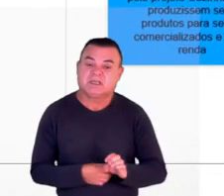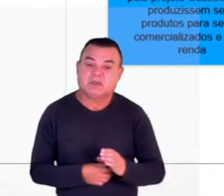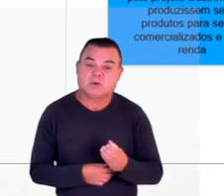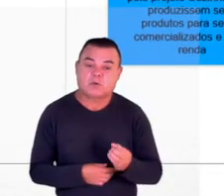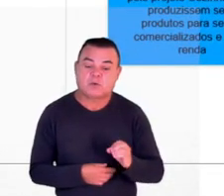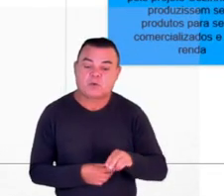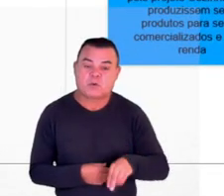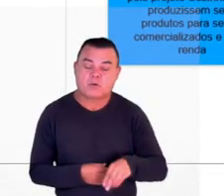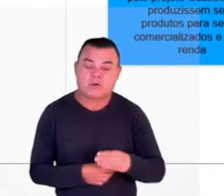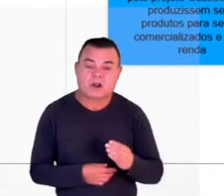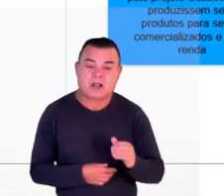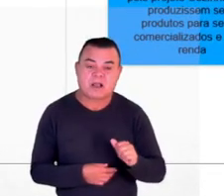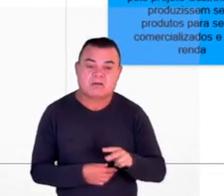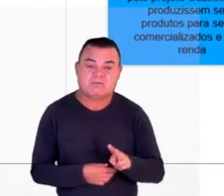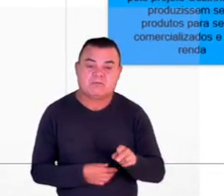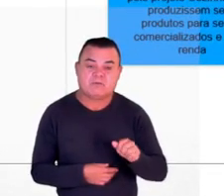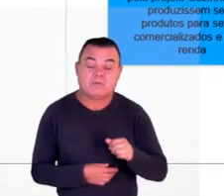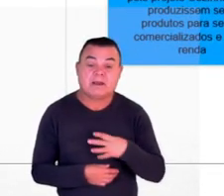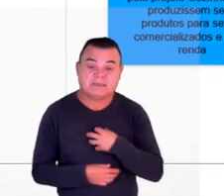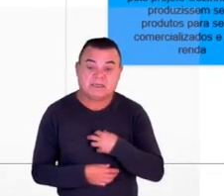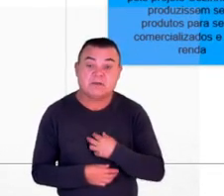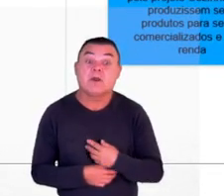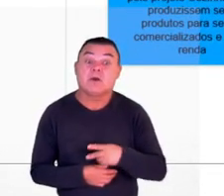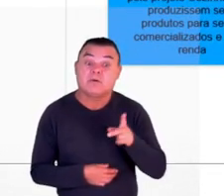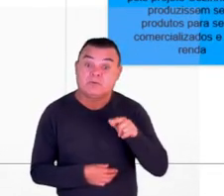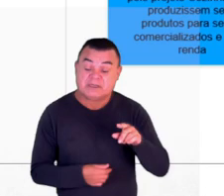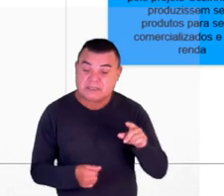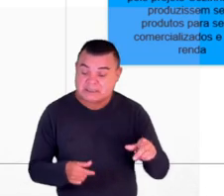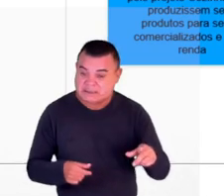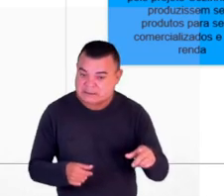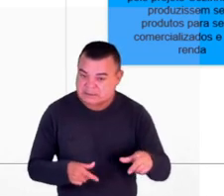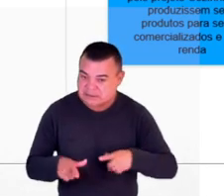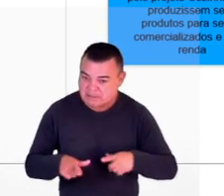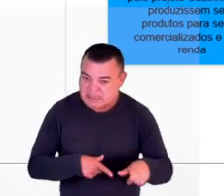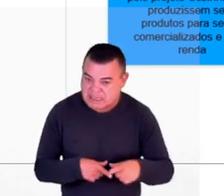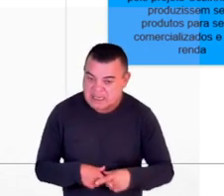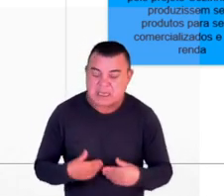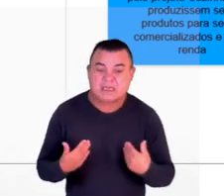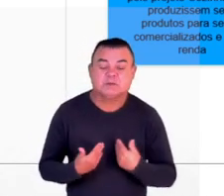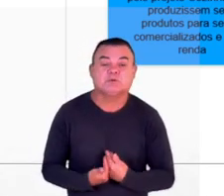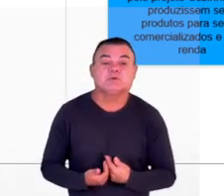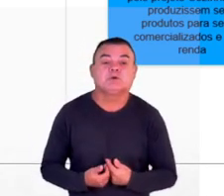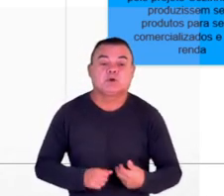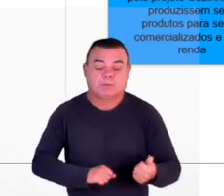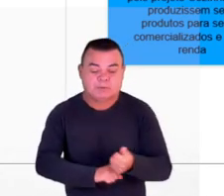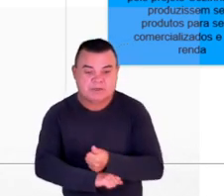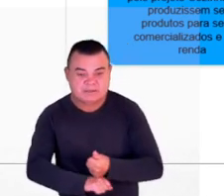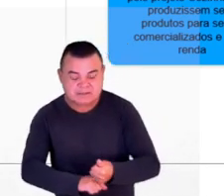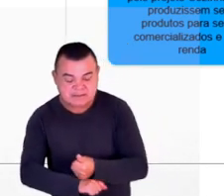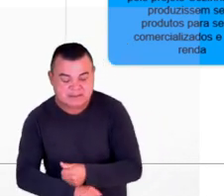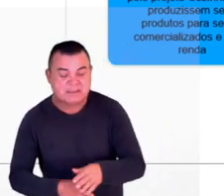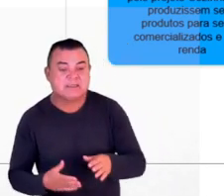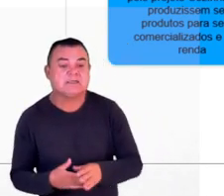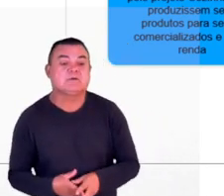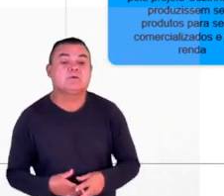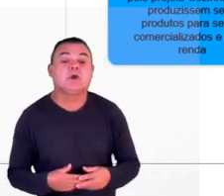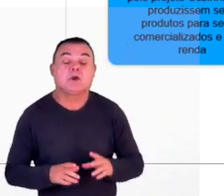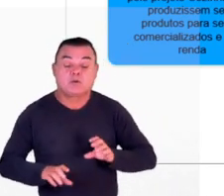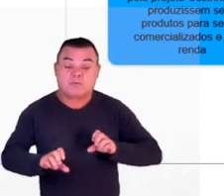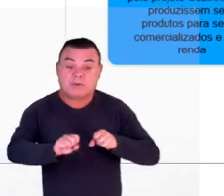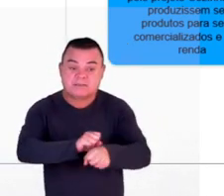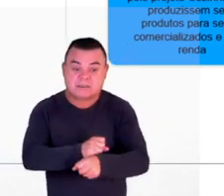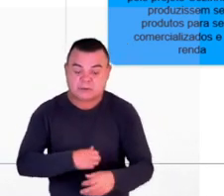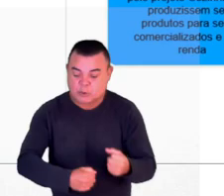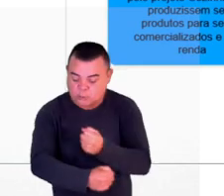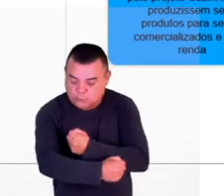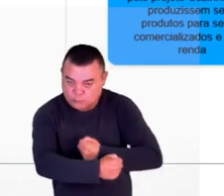ações de eh profissionalização eh com formação em cozinha e aí é uma questão